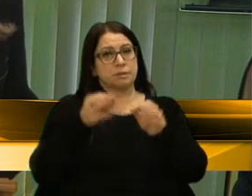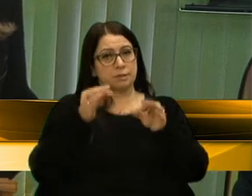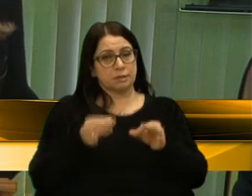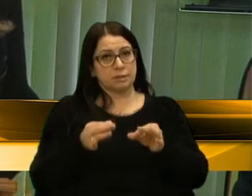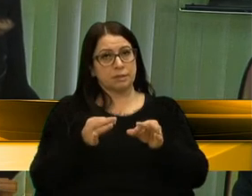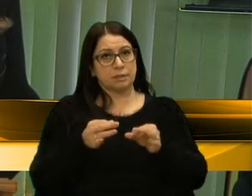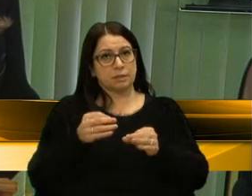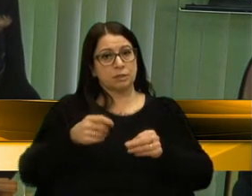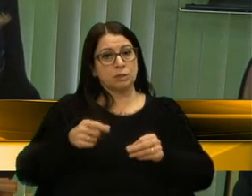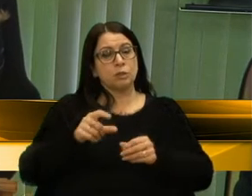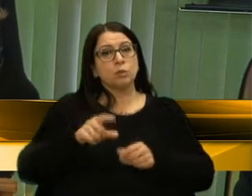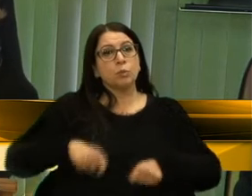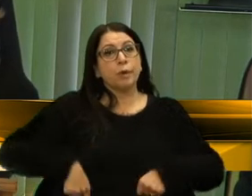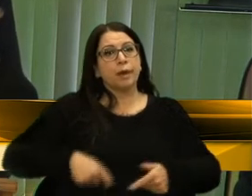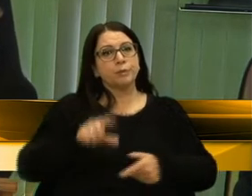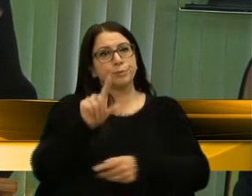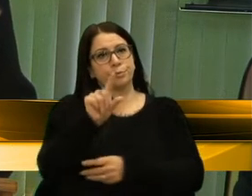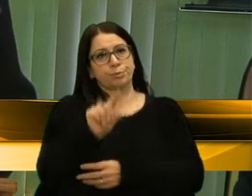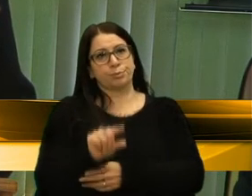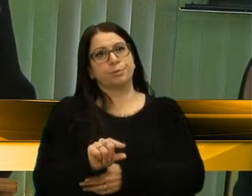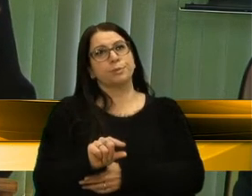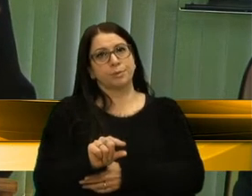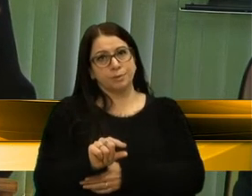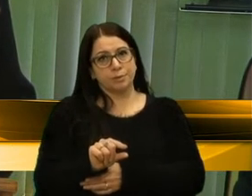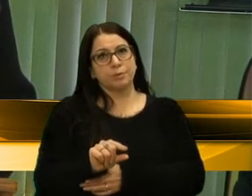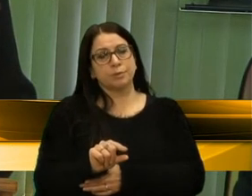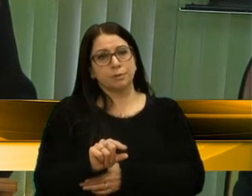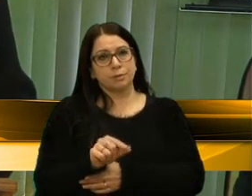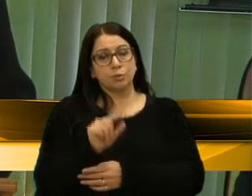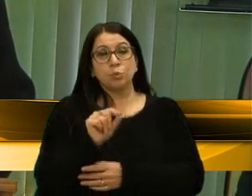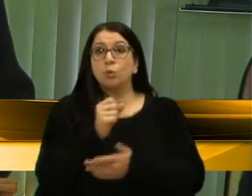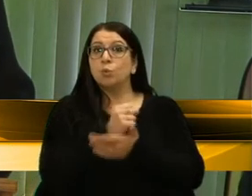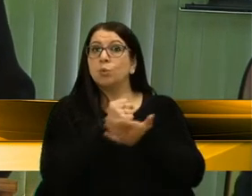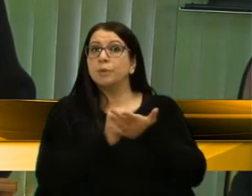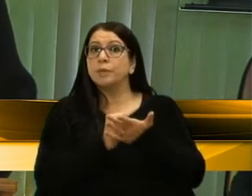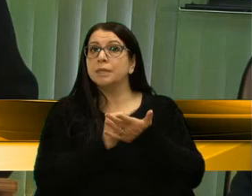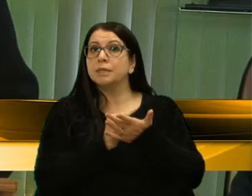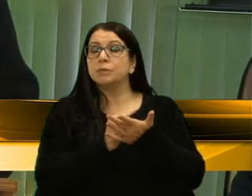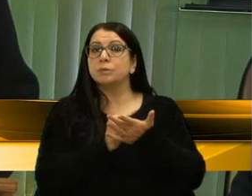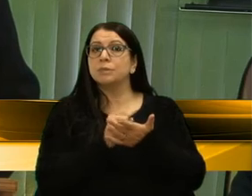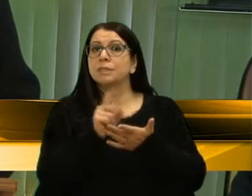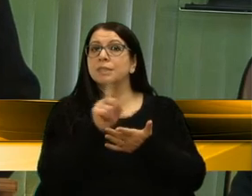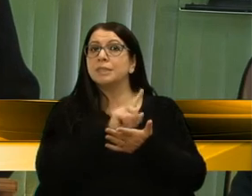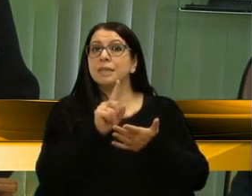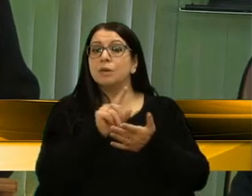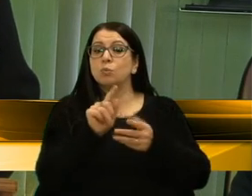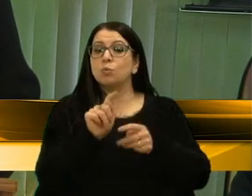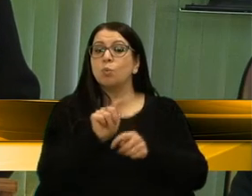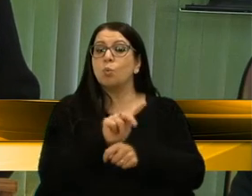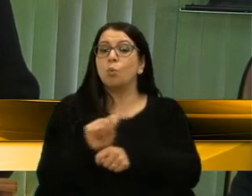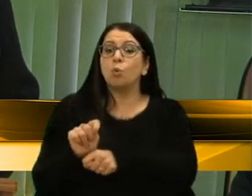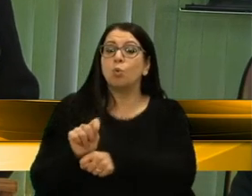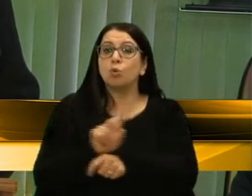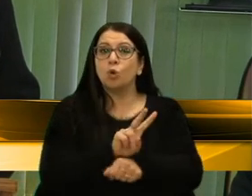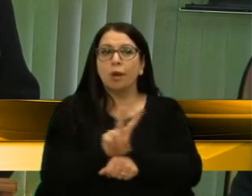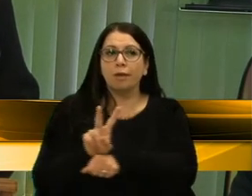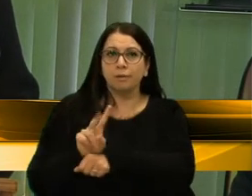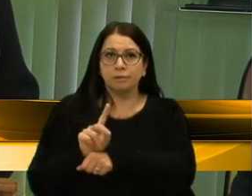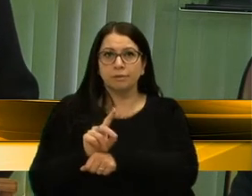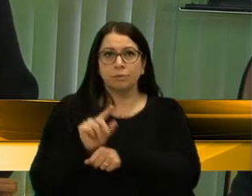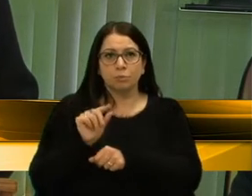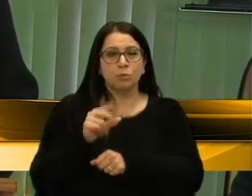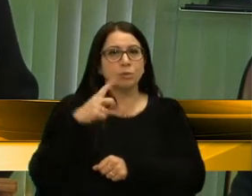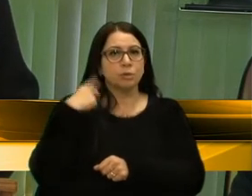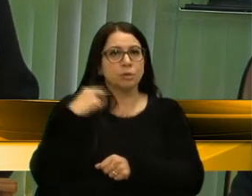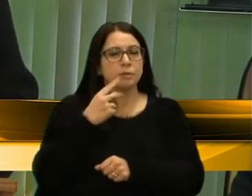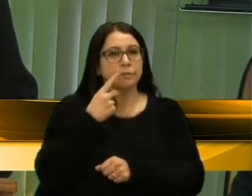o custo é menor do que um contrato não gerido. Há pouco a vereadora Denise